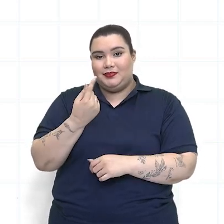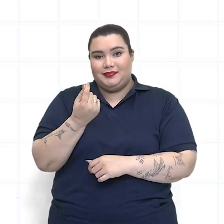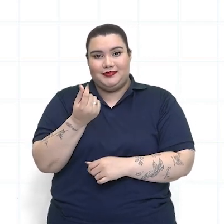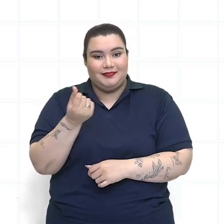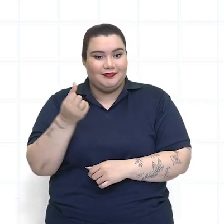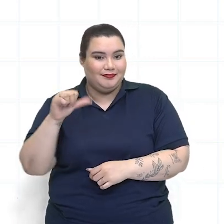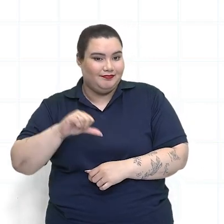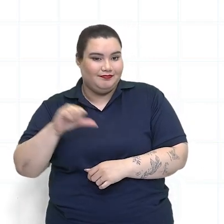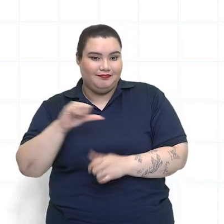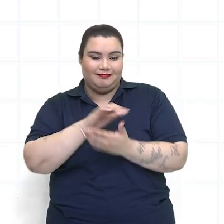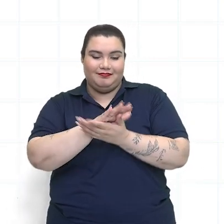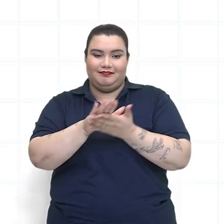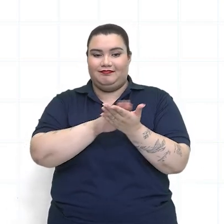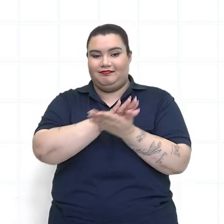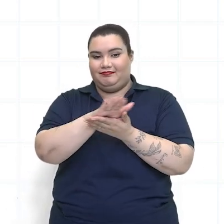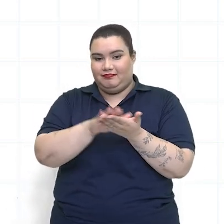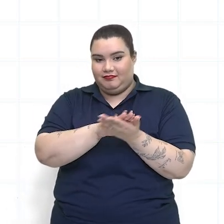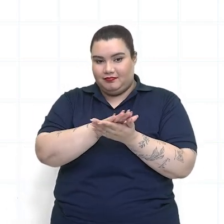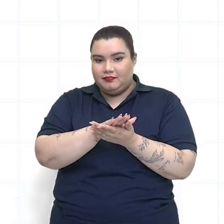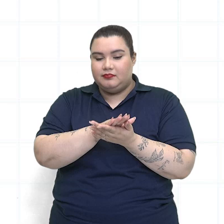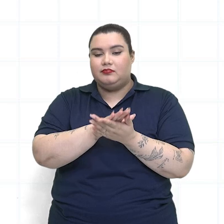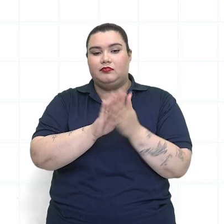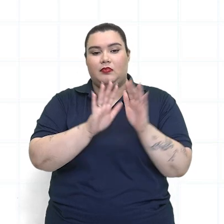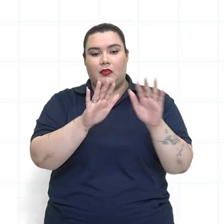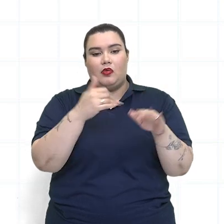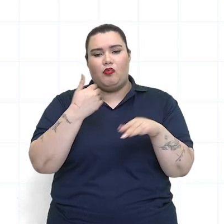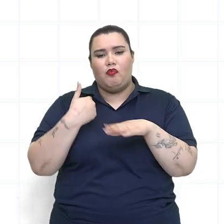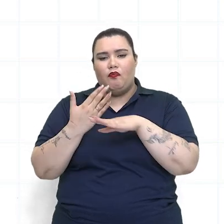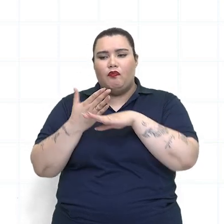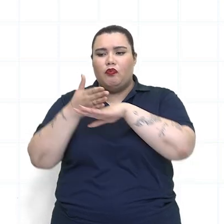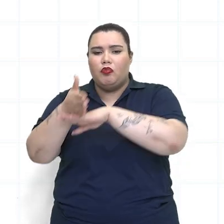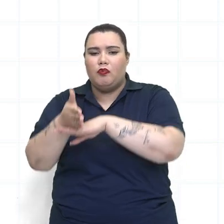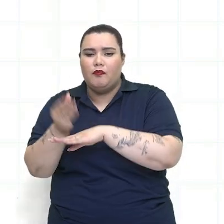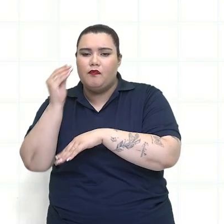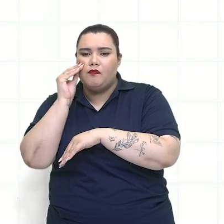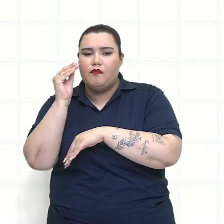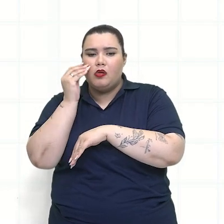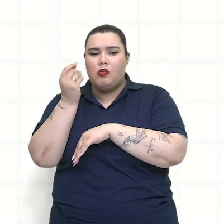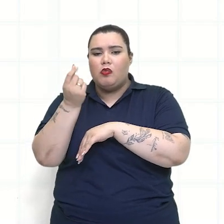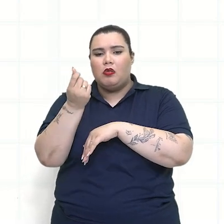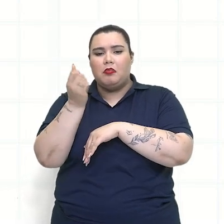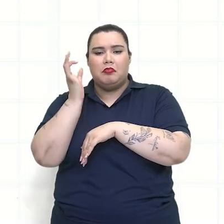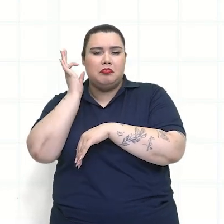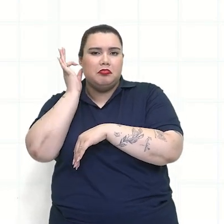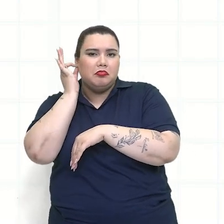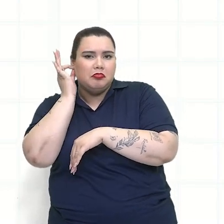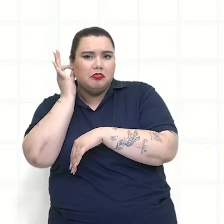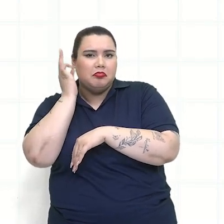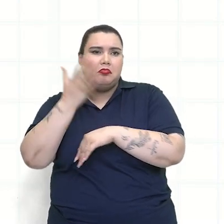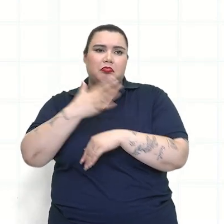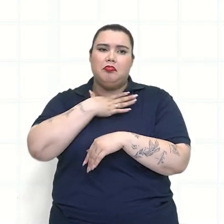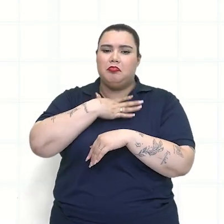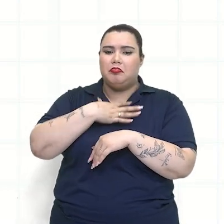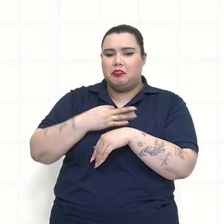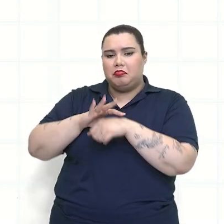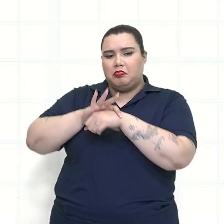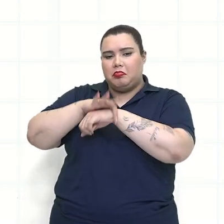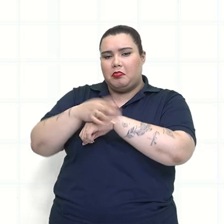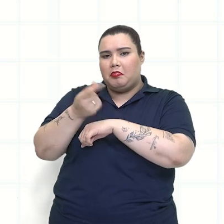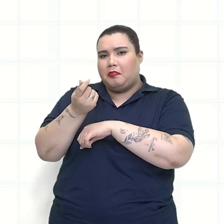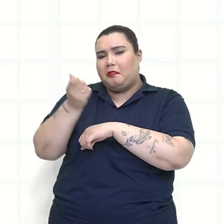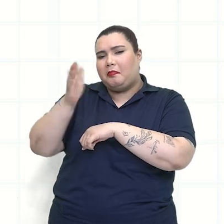tinha dinheiro mesmo. Fui a uma relojoaria à procura de uma pequena joia